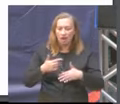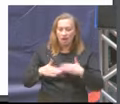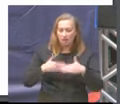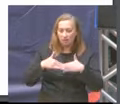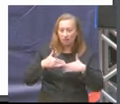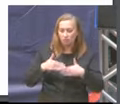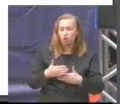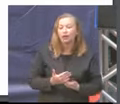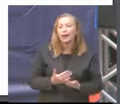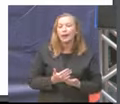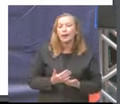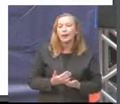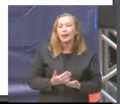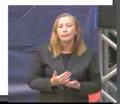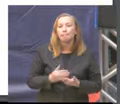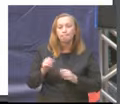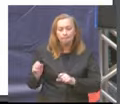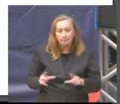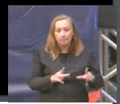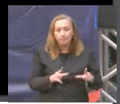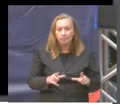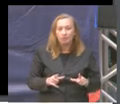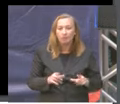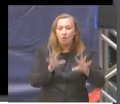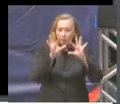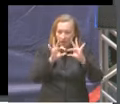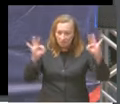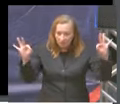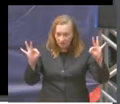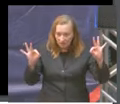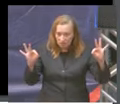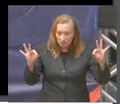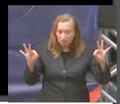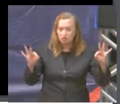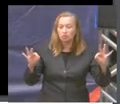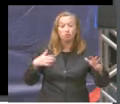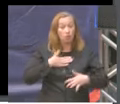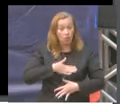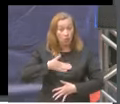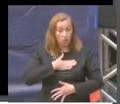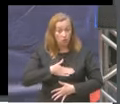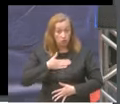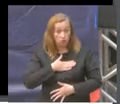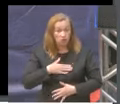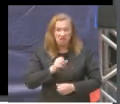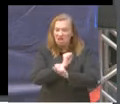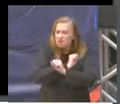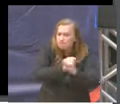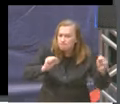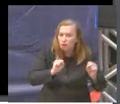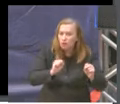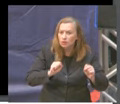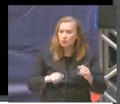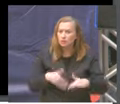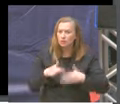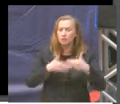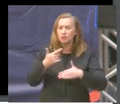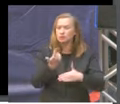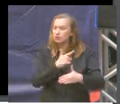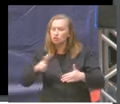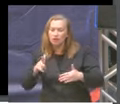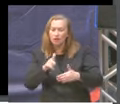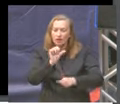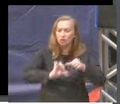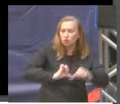aqui. Próximo, eu trago uma frase de um dramaturgo que eu gosto muito, que é assim, é impossível progredir sem mudança, aqueles